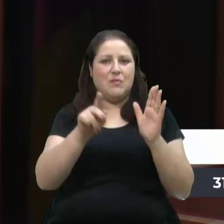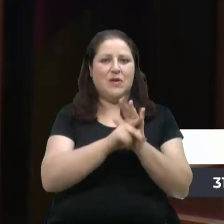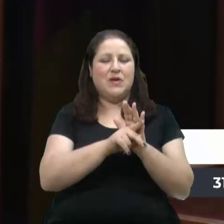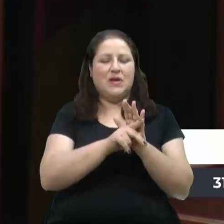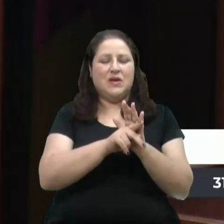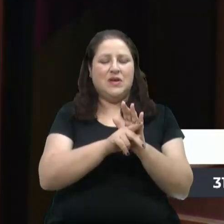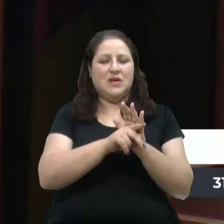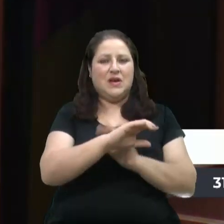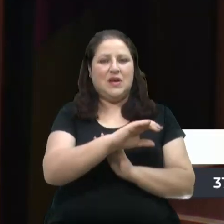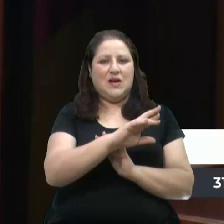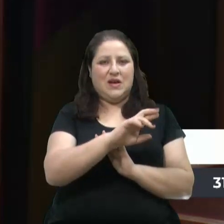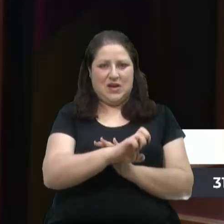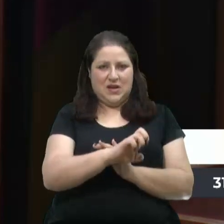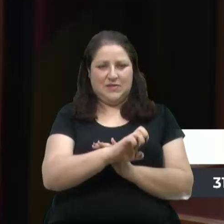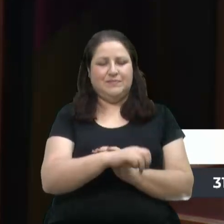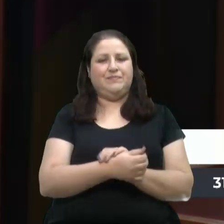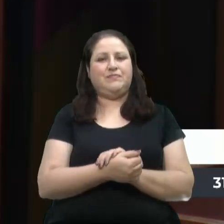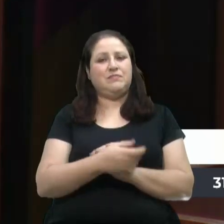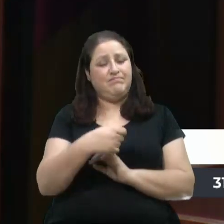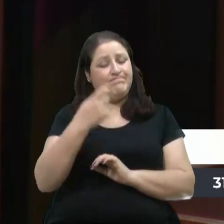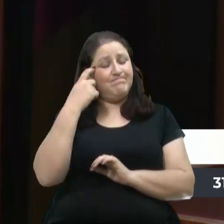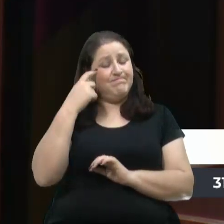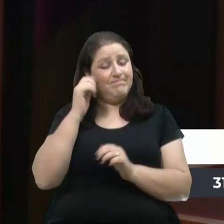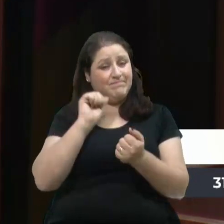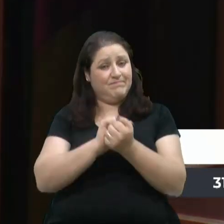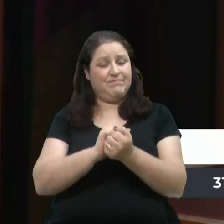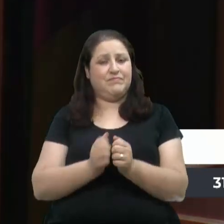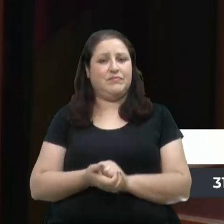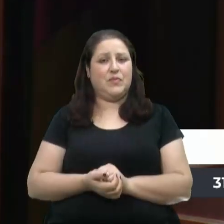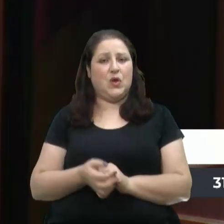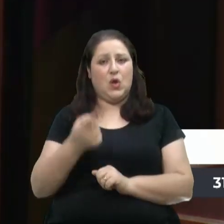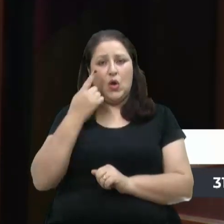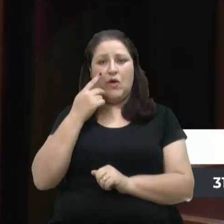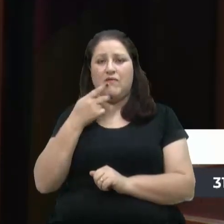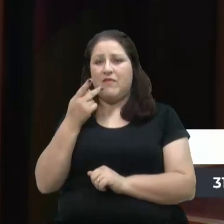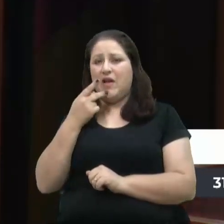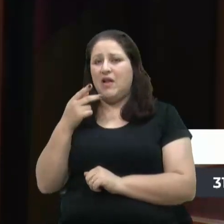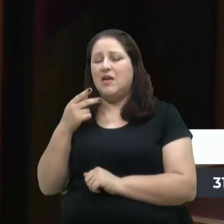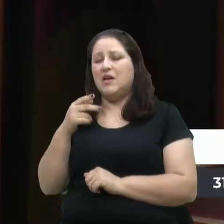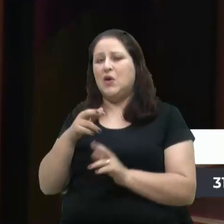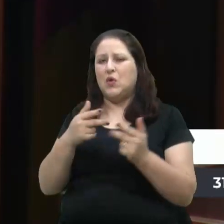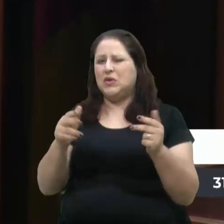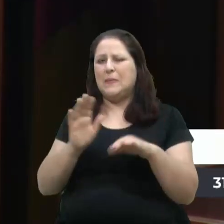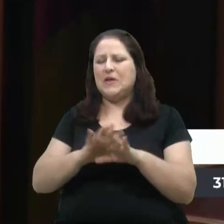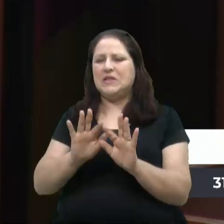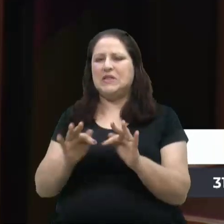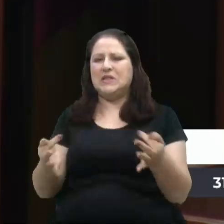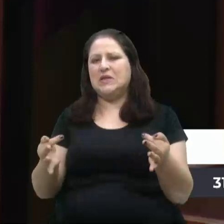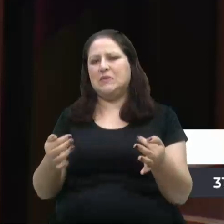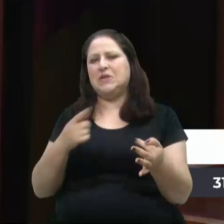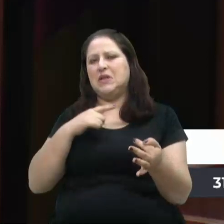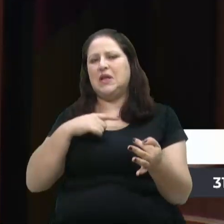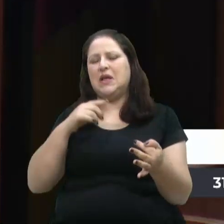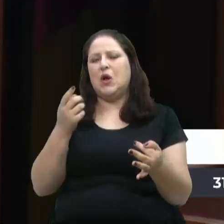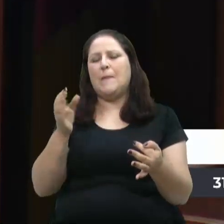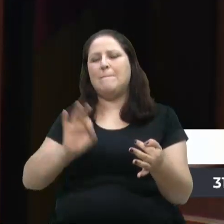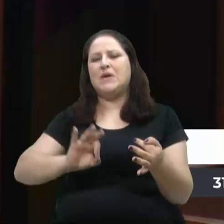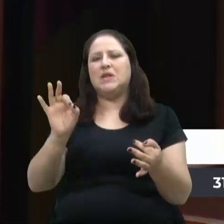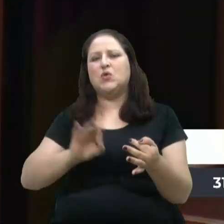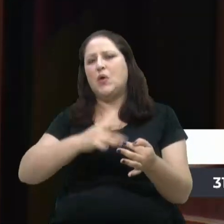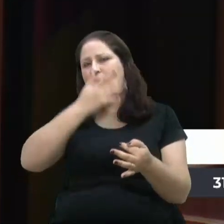velocino e acho que quero começar vamos falar de uma região mais simples Até pela densidade demográfica